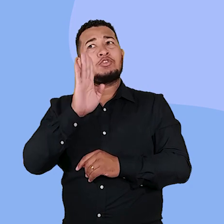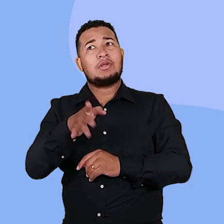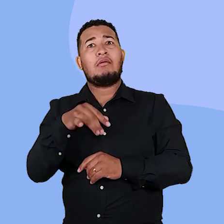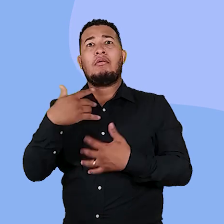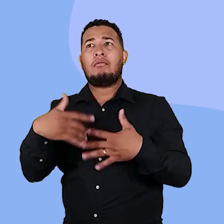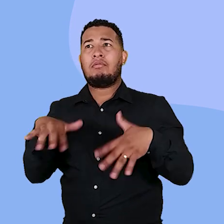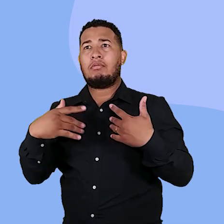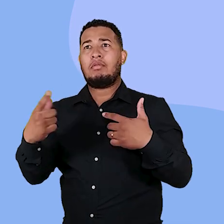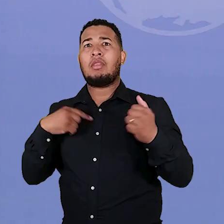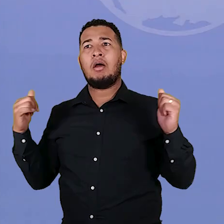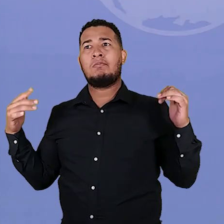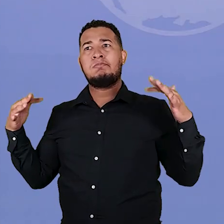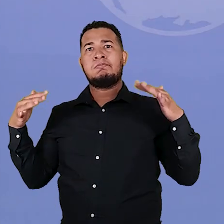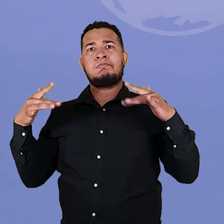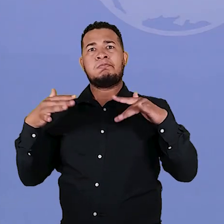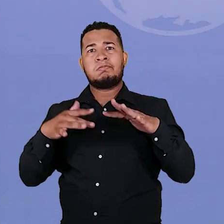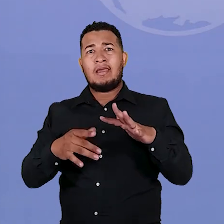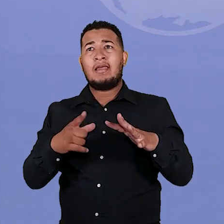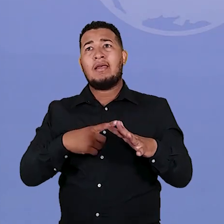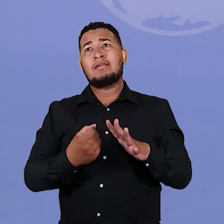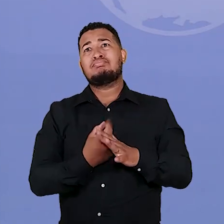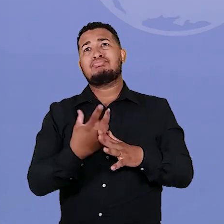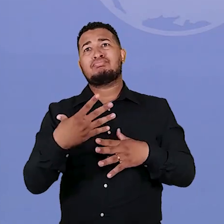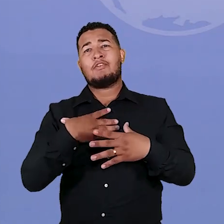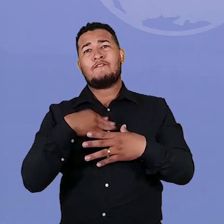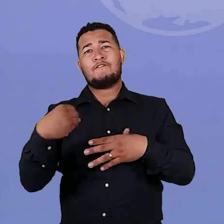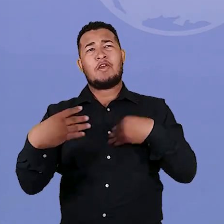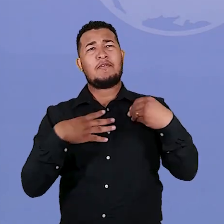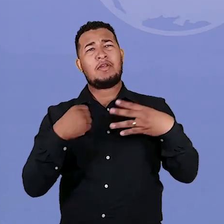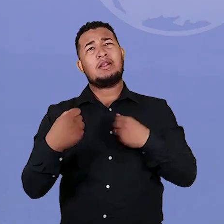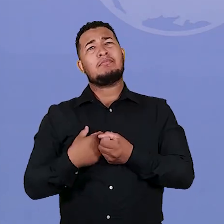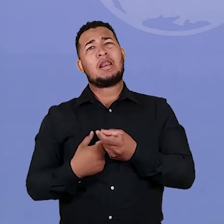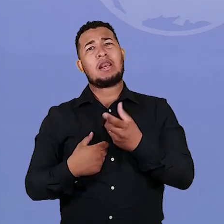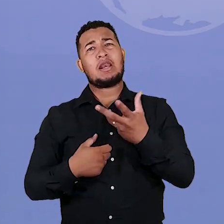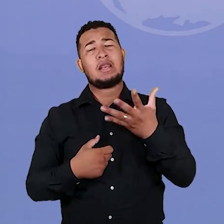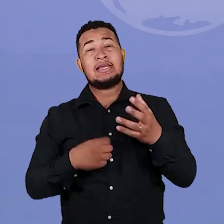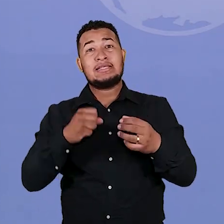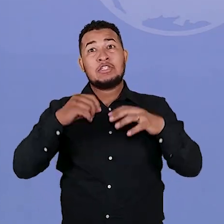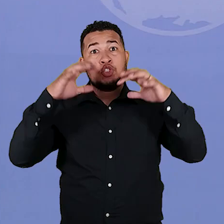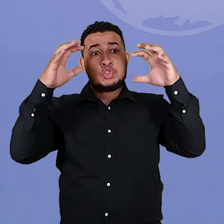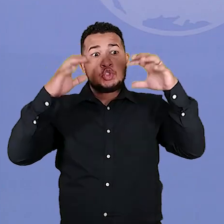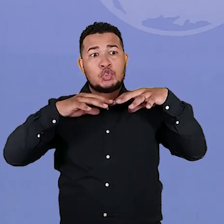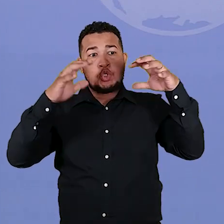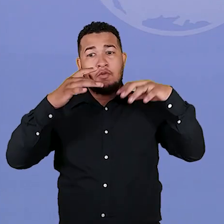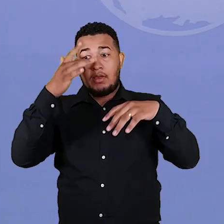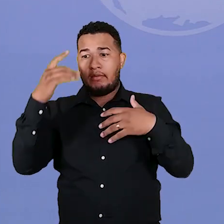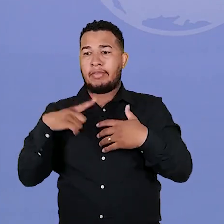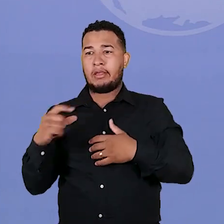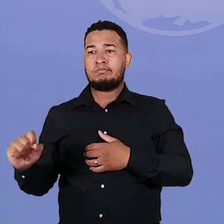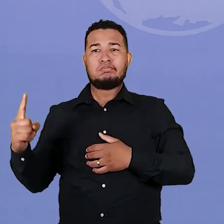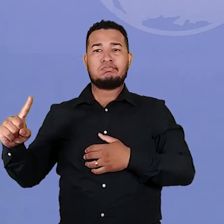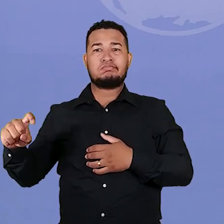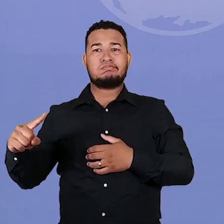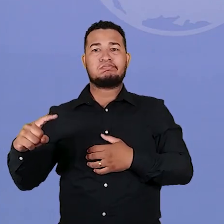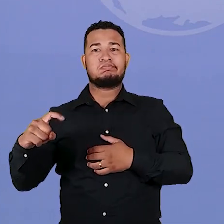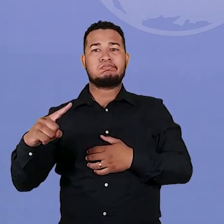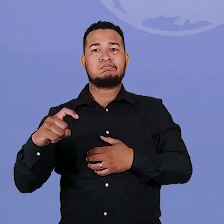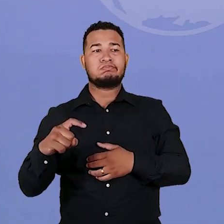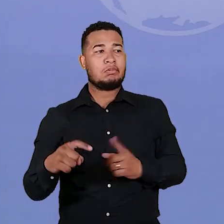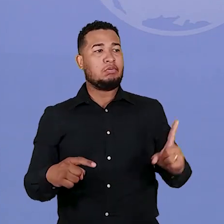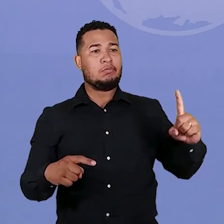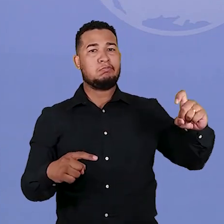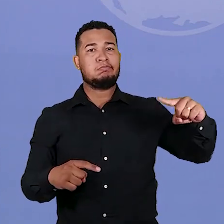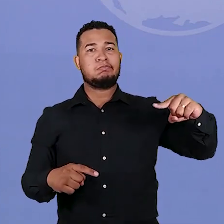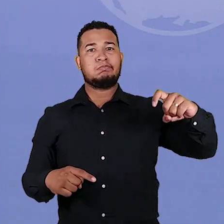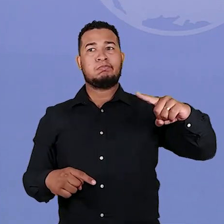quê? Olha para mim. Vocês já viram como que ele é uma praga? Como que ele se reproduz? E dá